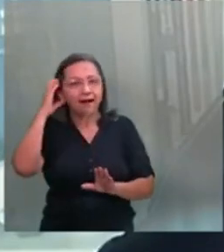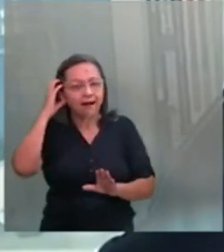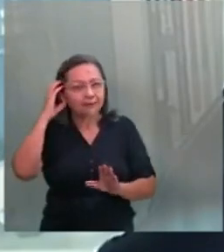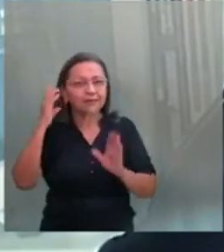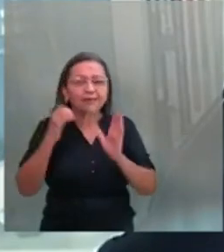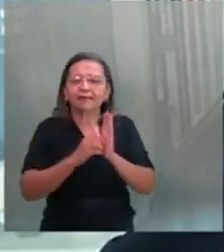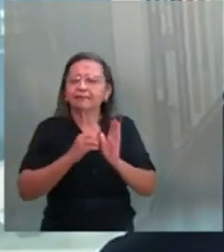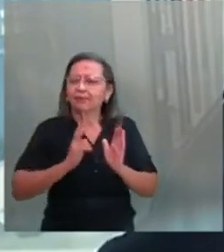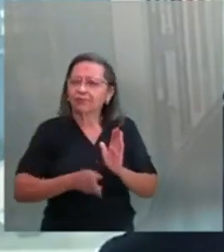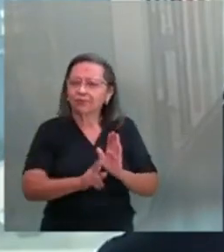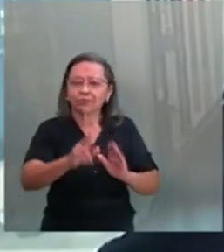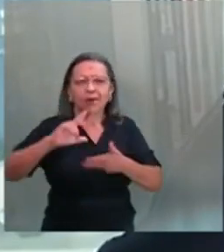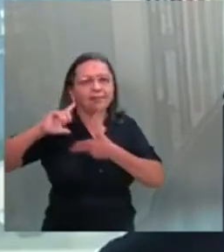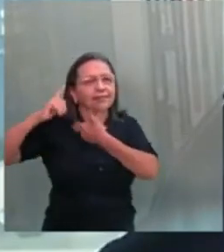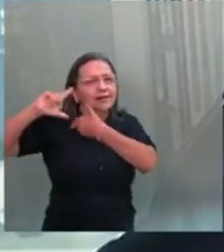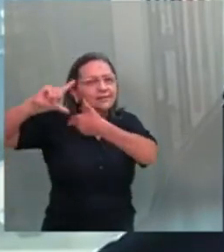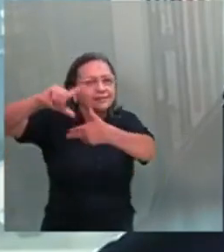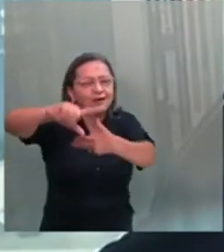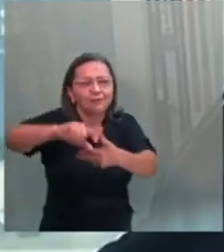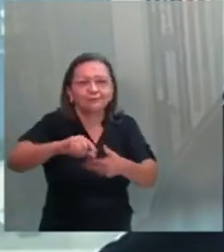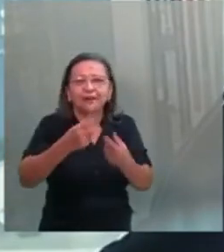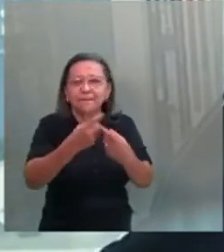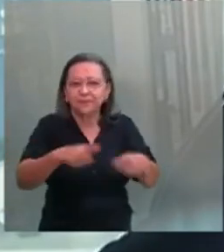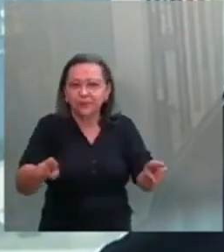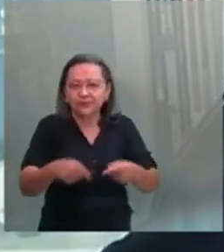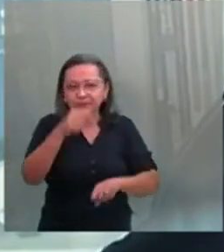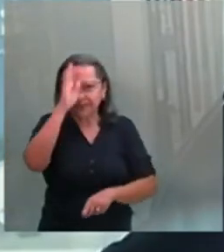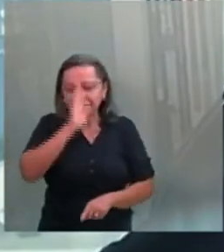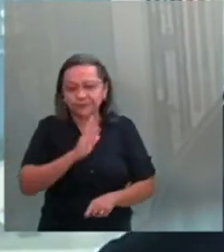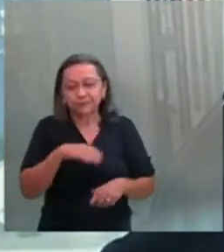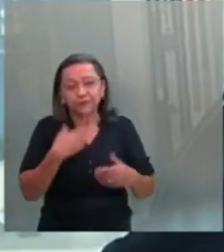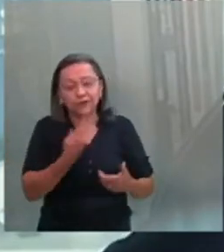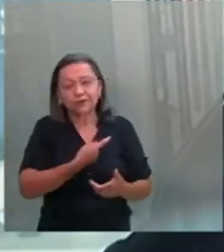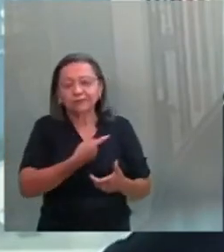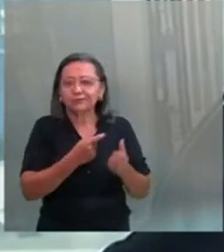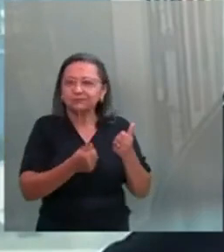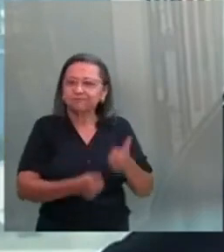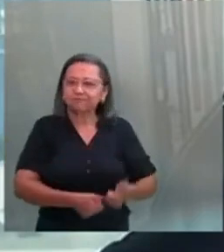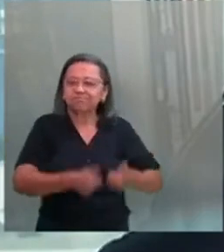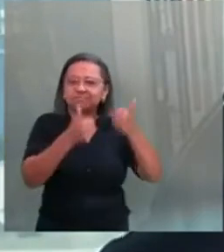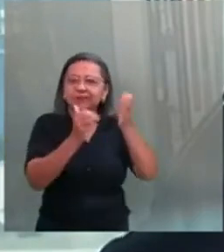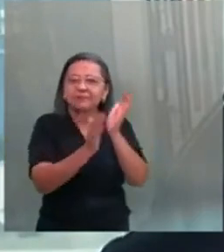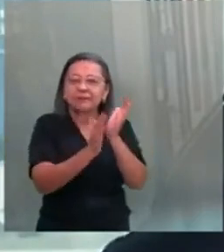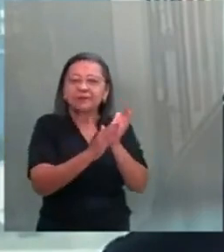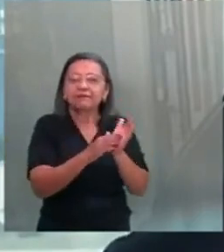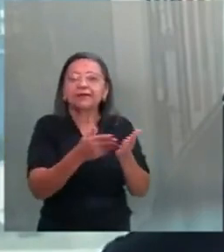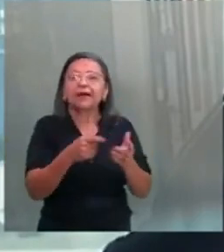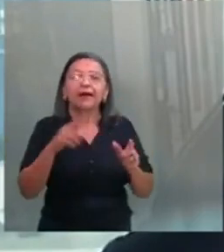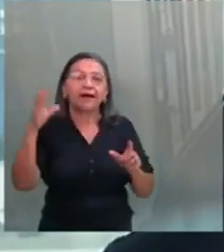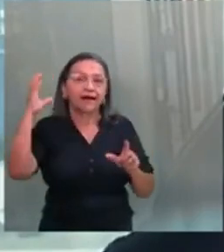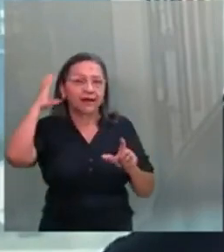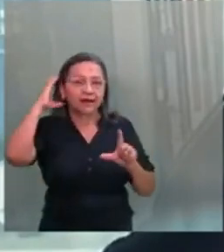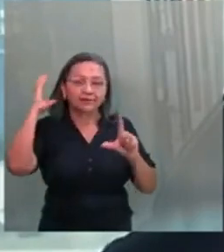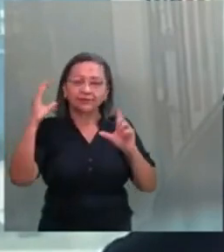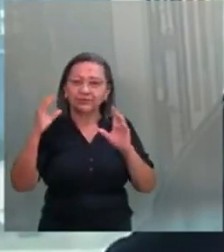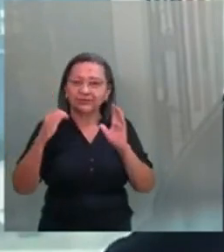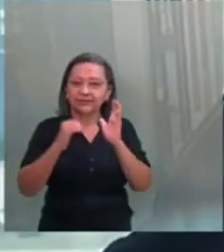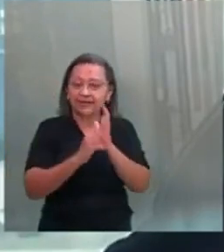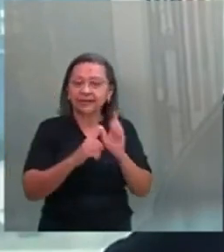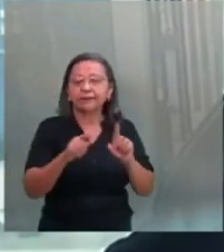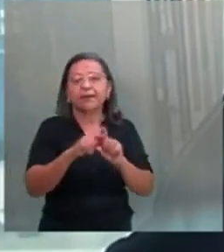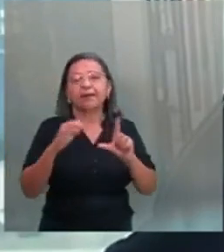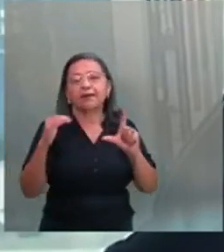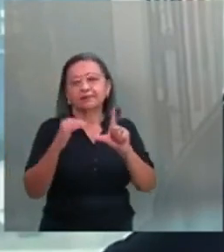tradição da música popular brasileira. Então, eu só tenho elogios a fazer à Rádio Senado e à Agência Senado. A Agência Senado